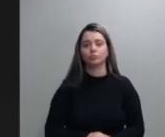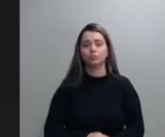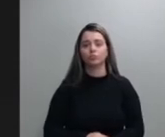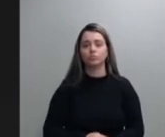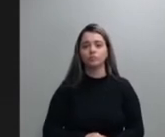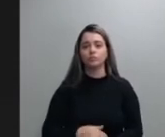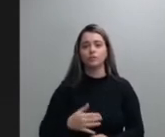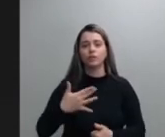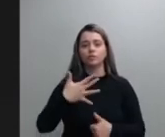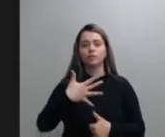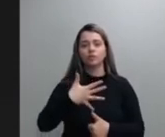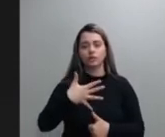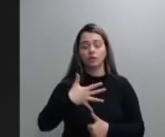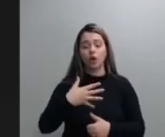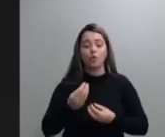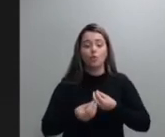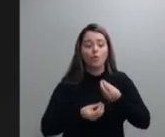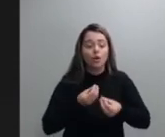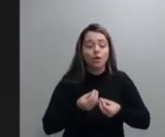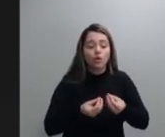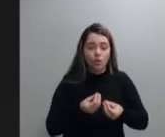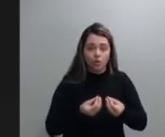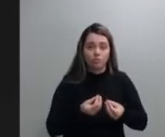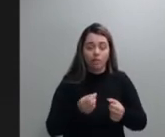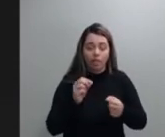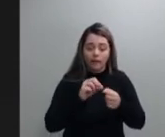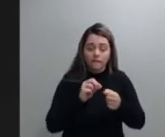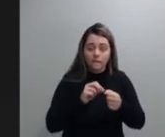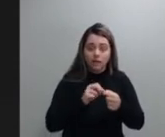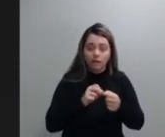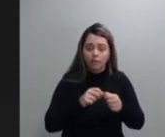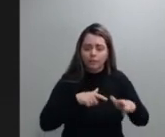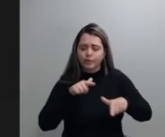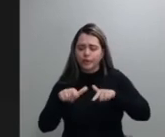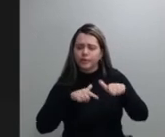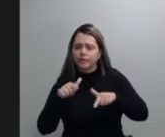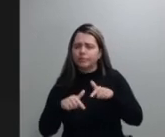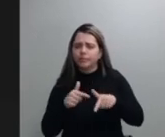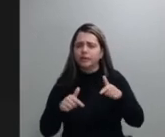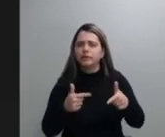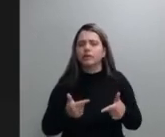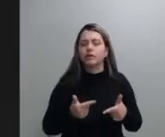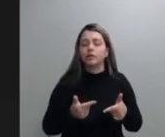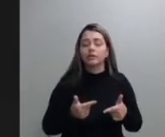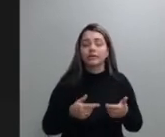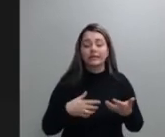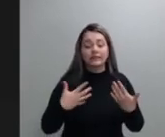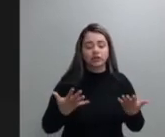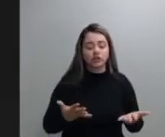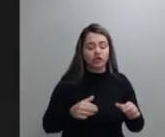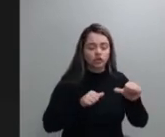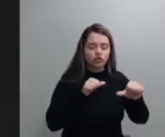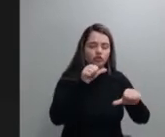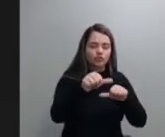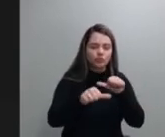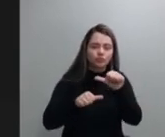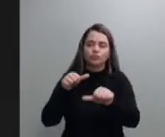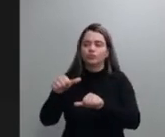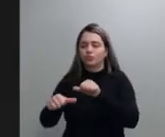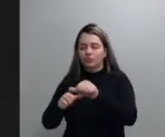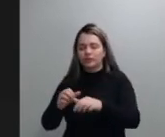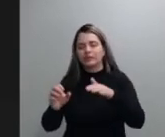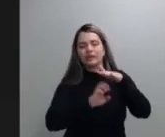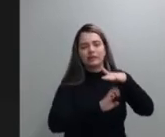funcionava outrora como concorrente já modifica a postura de ambas as empresas no tocante a